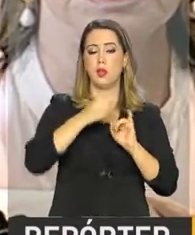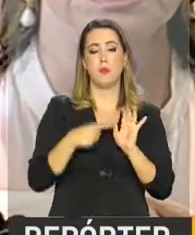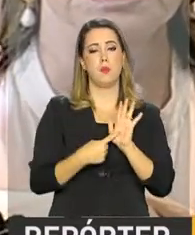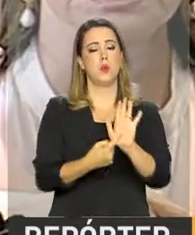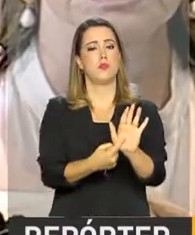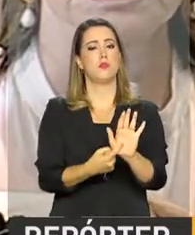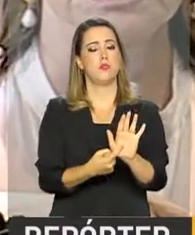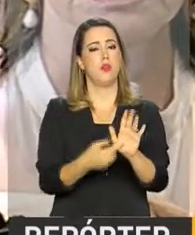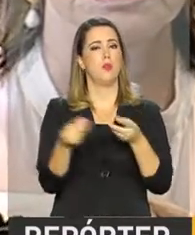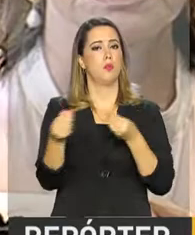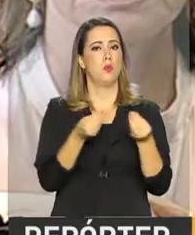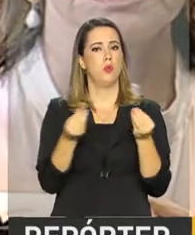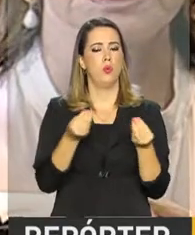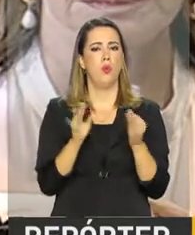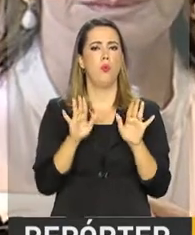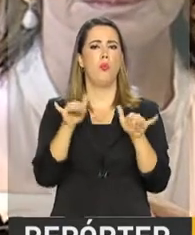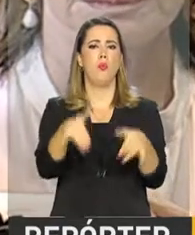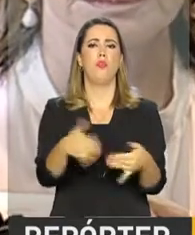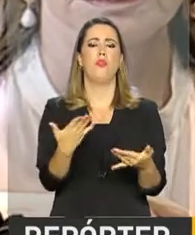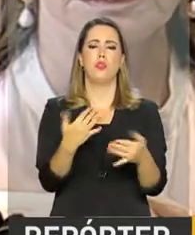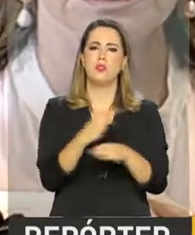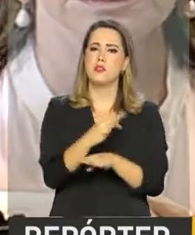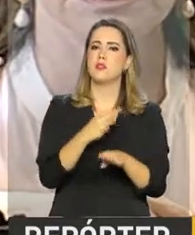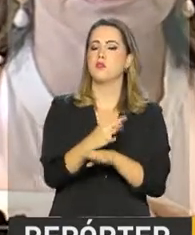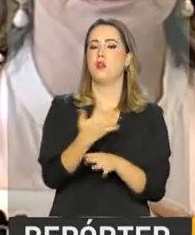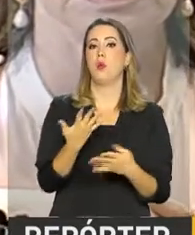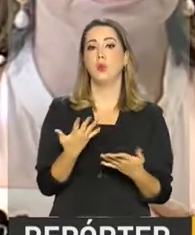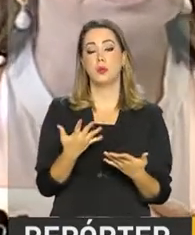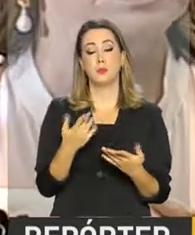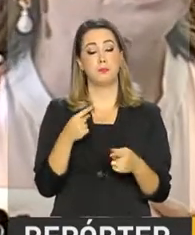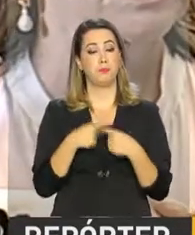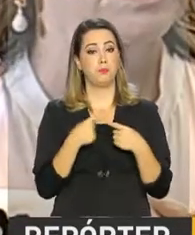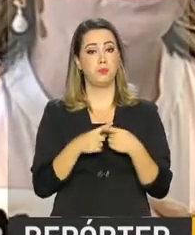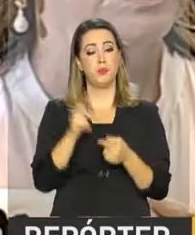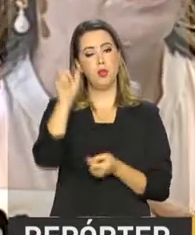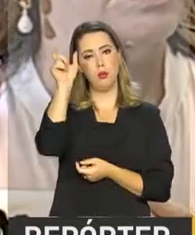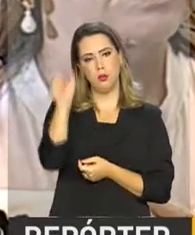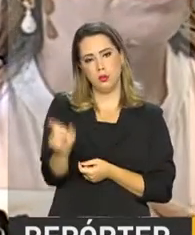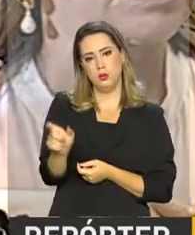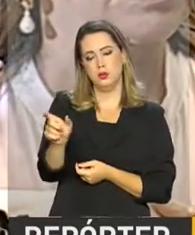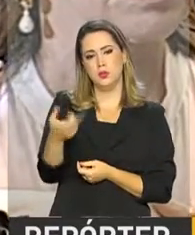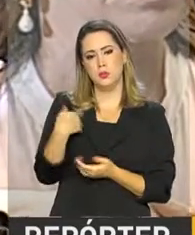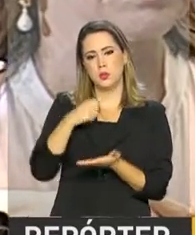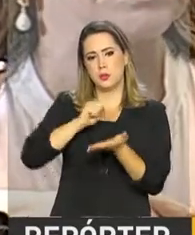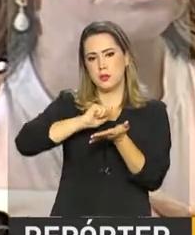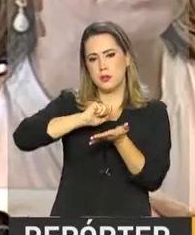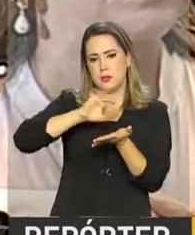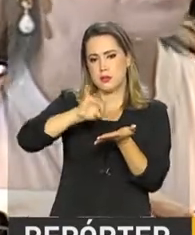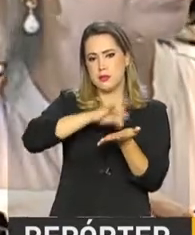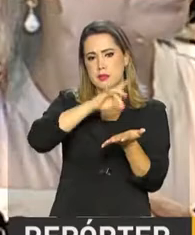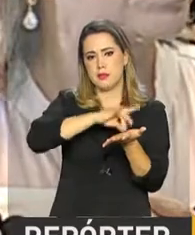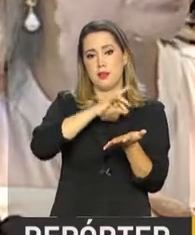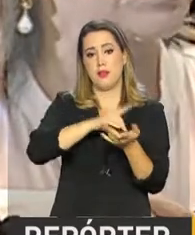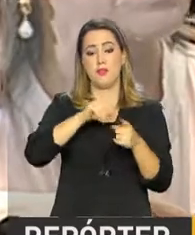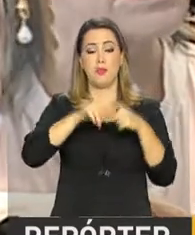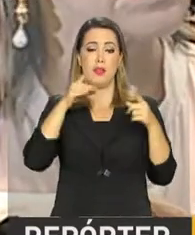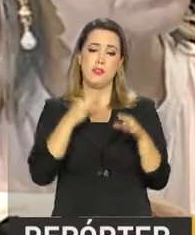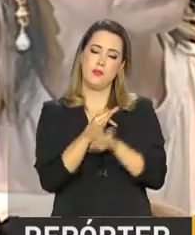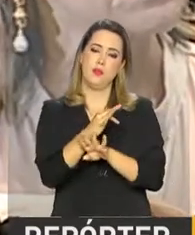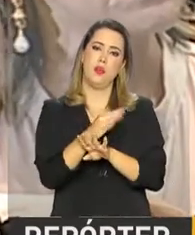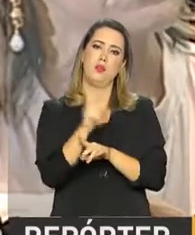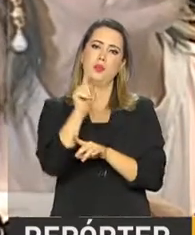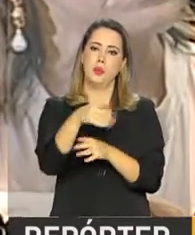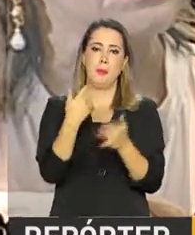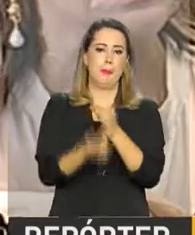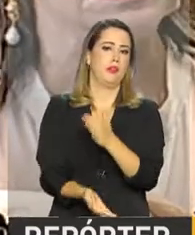possam sanear esse tipo de situação. Porque alguém que se inscreve para o Enem e não comparece, na prática